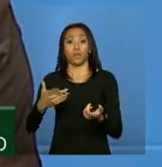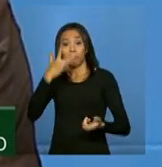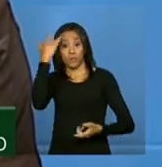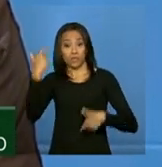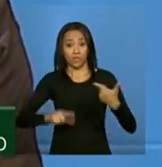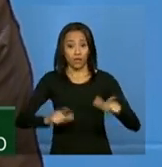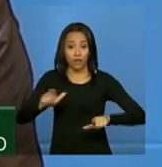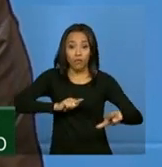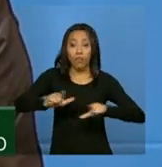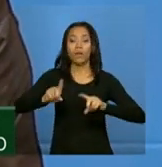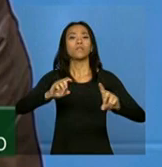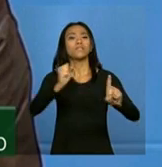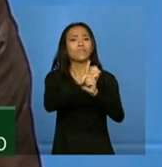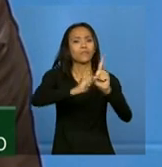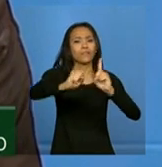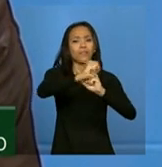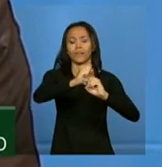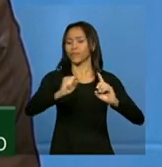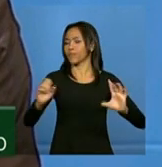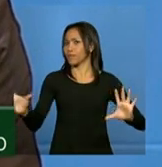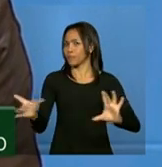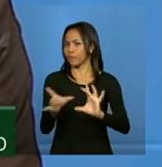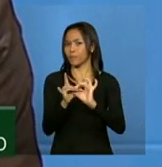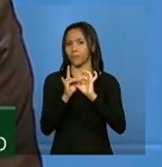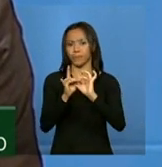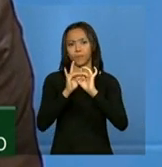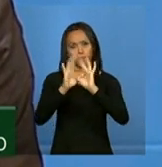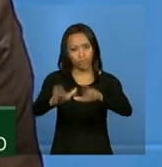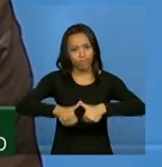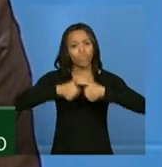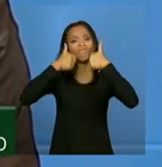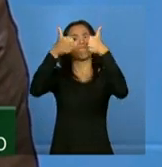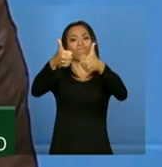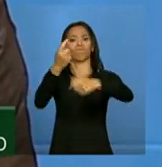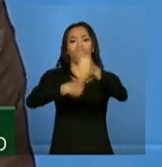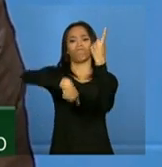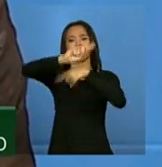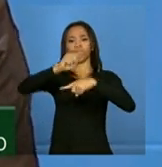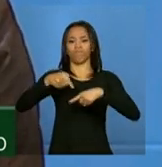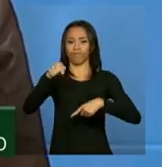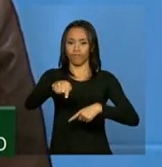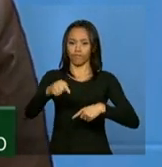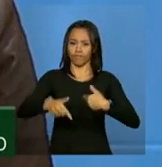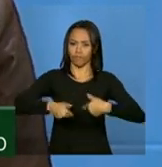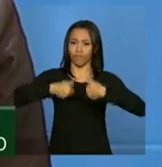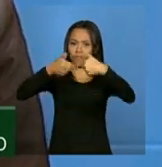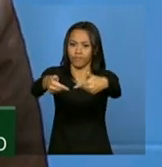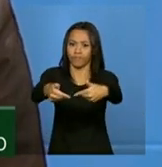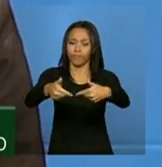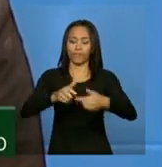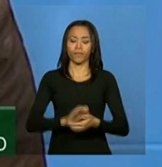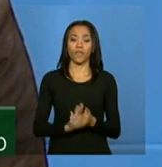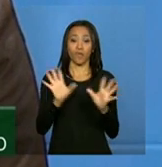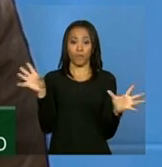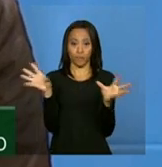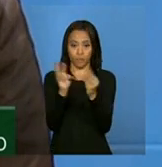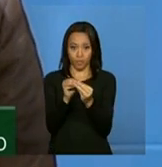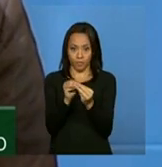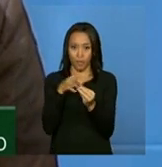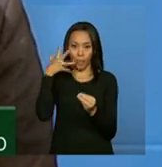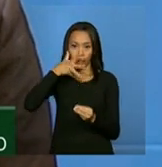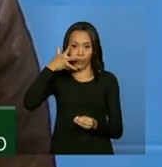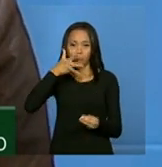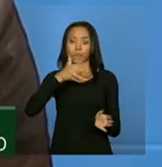irão resultar em um progresso cada vez mais concreto nessa empreitada. Concluindo, digo que